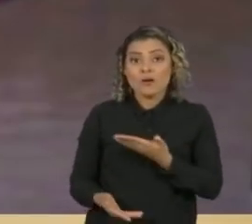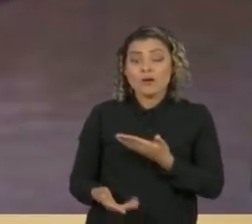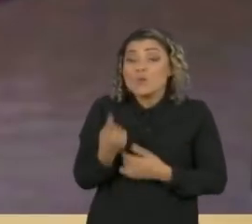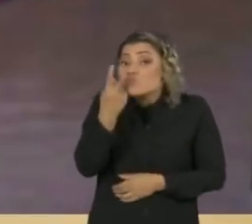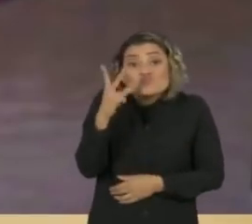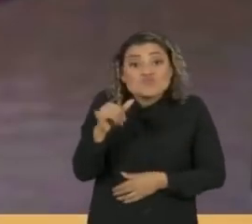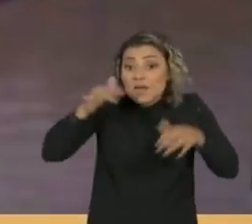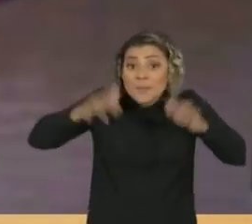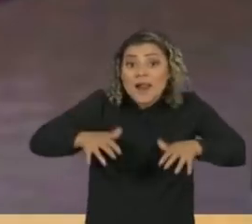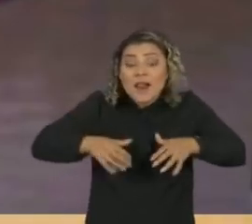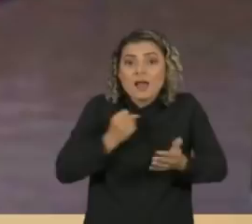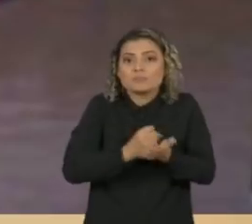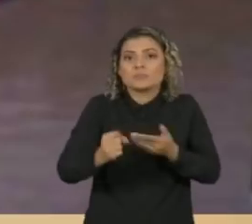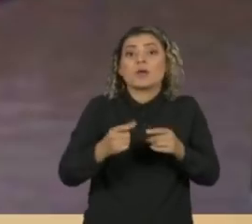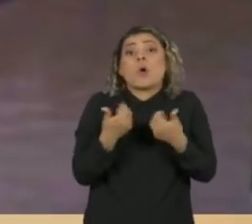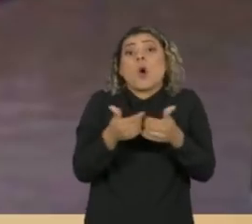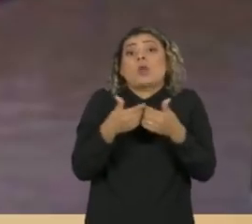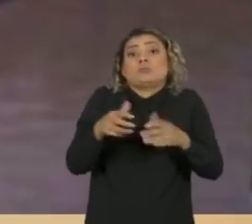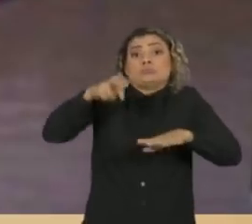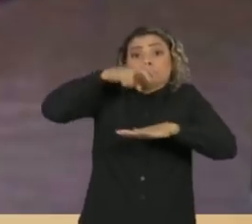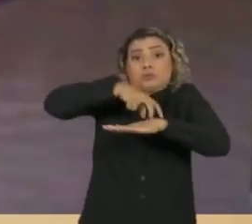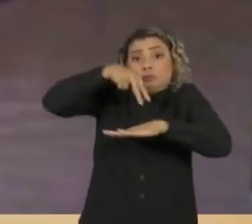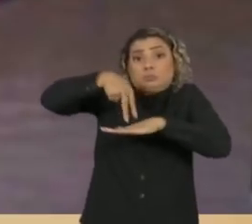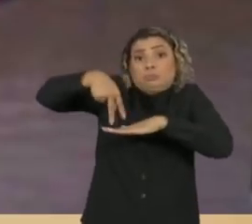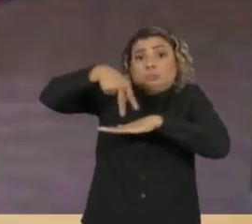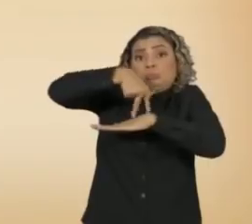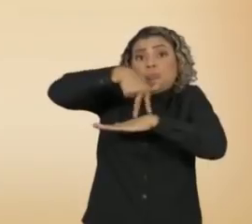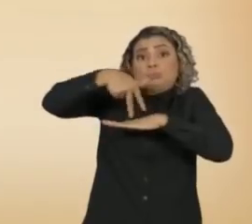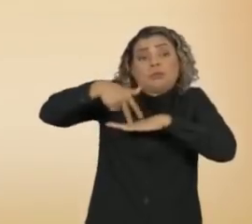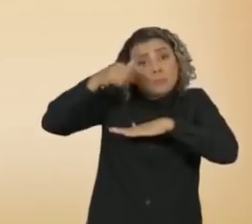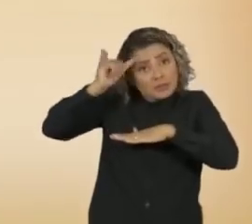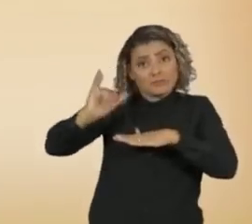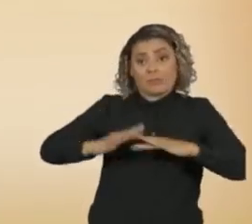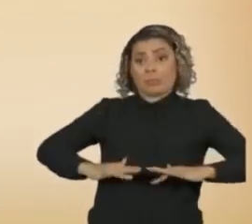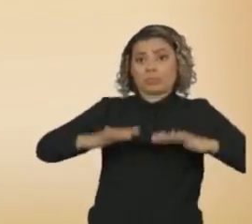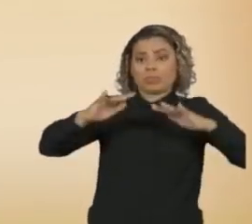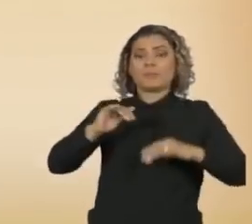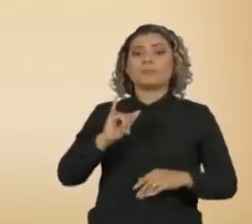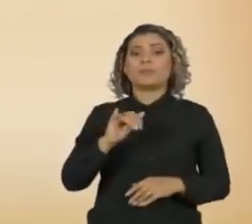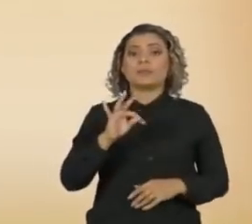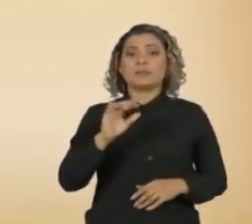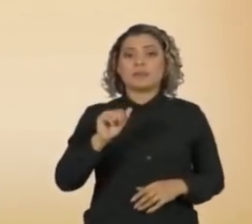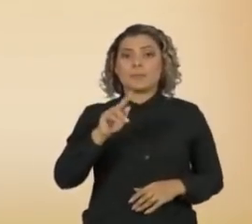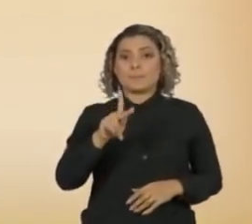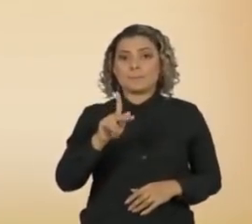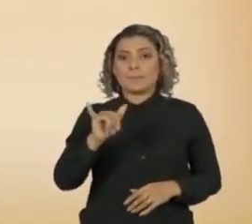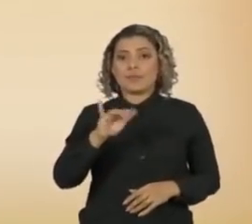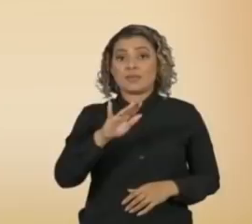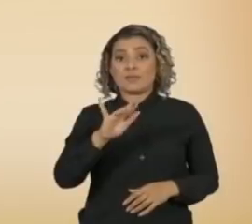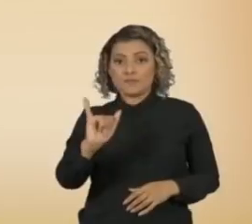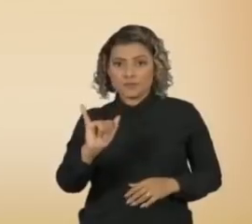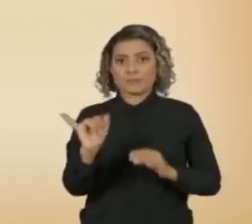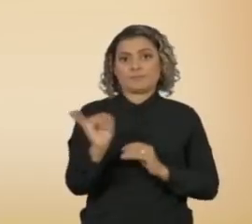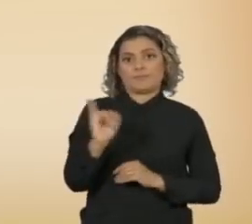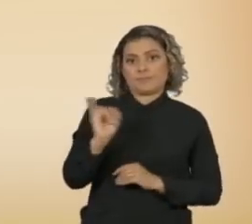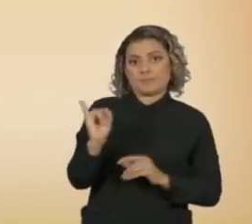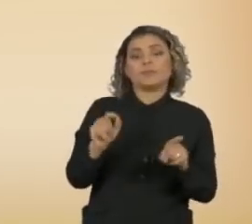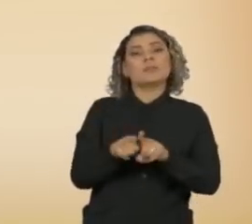Passageiros de um ônibus subiram no teto do veículo para fugir da enchente, no município de Itapevi, na Grande São Paulo. Ninguém ficou